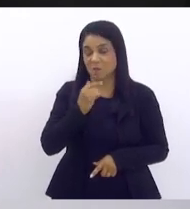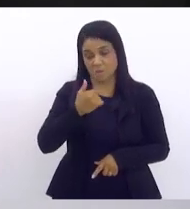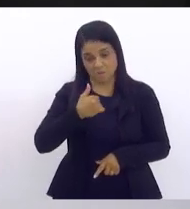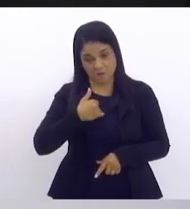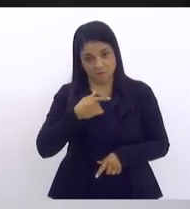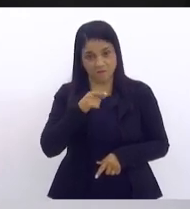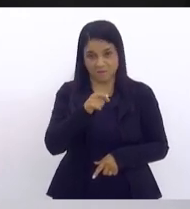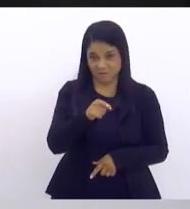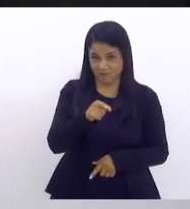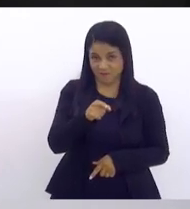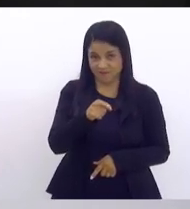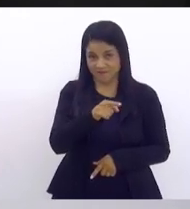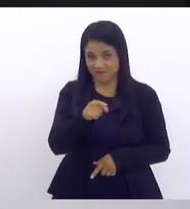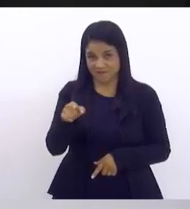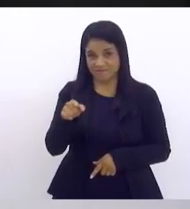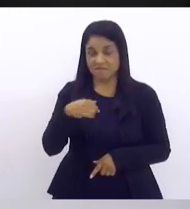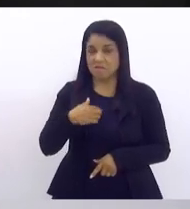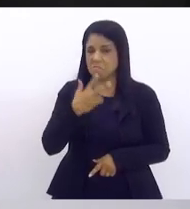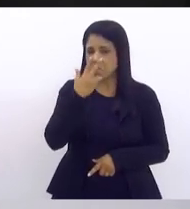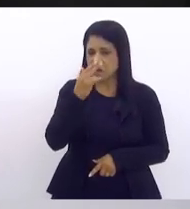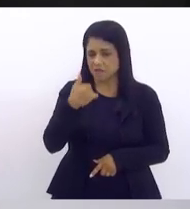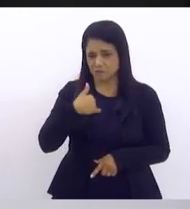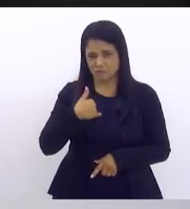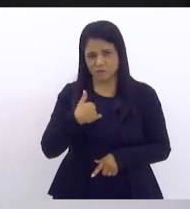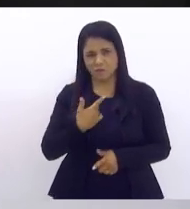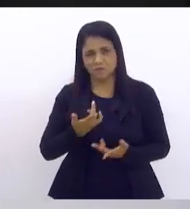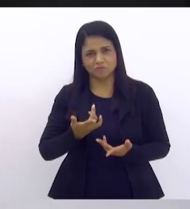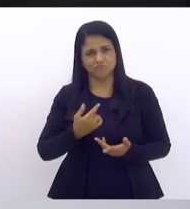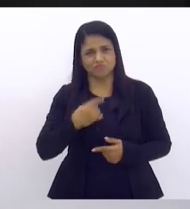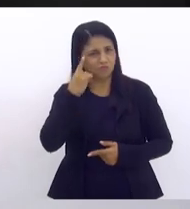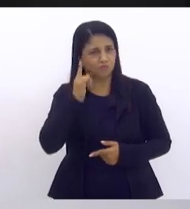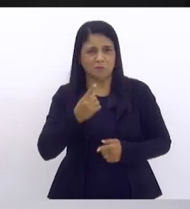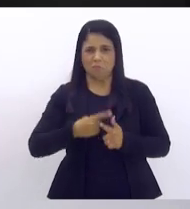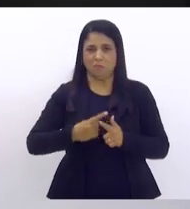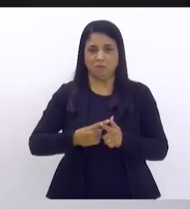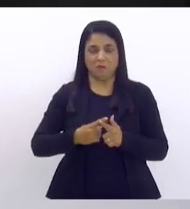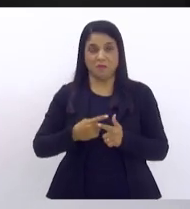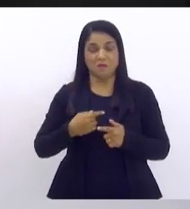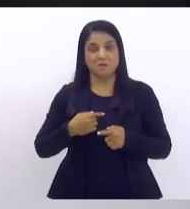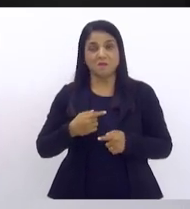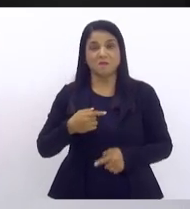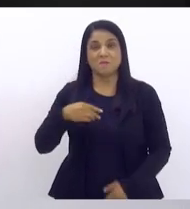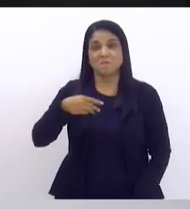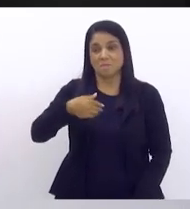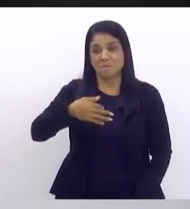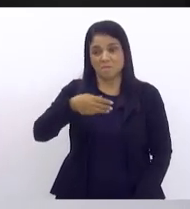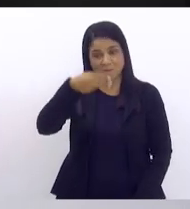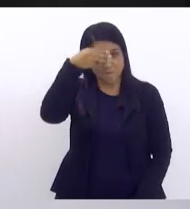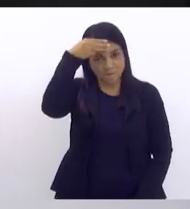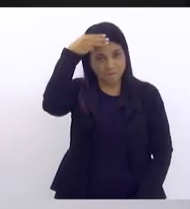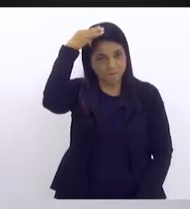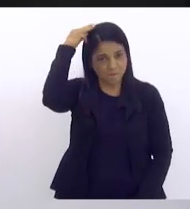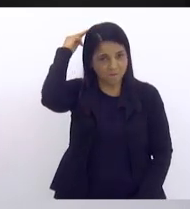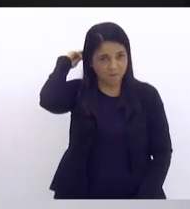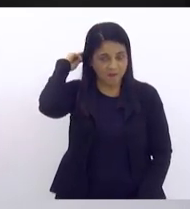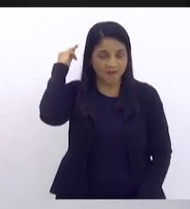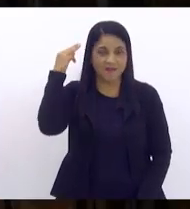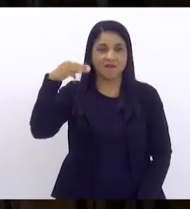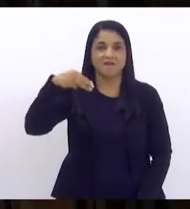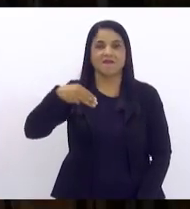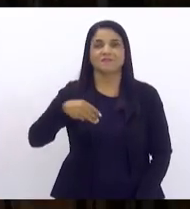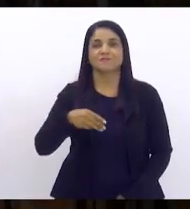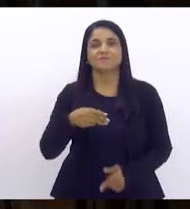é? Porque é muito parecido comigo, eu não sei porquê. Márcio Pacheco, conselheiro, vice-presidente do Tribunal de Contas do Estado do Rio de